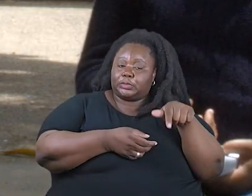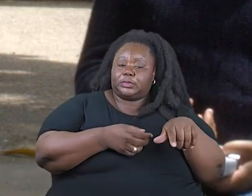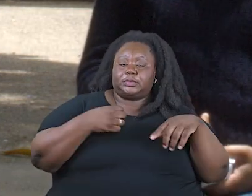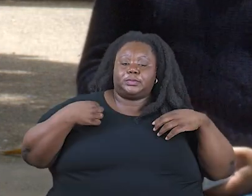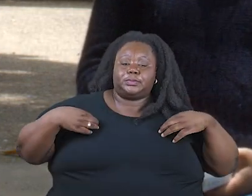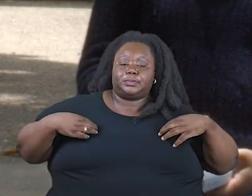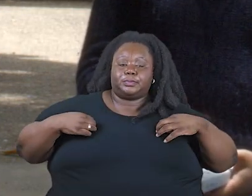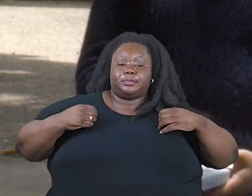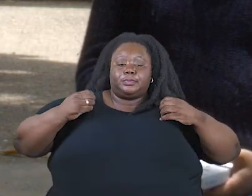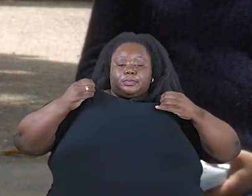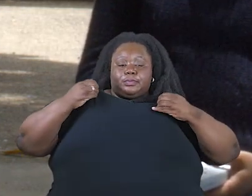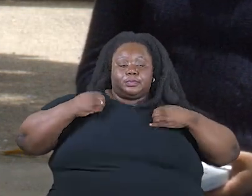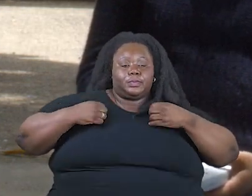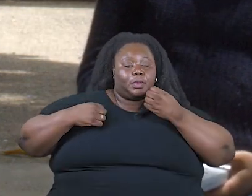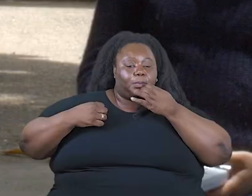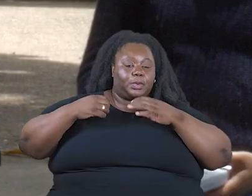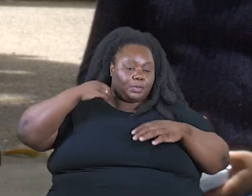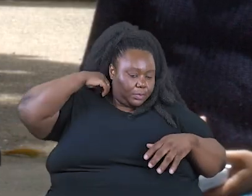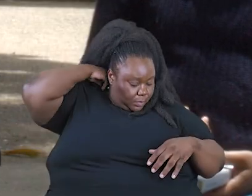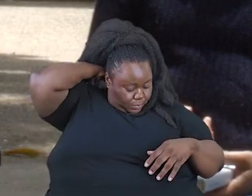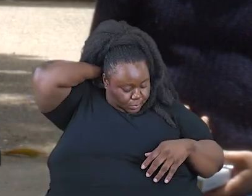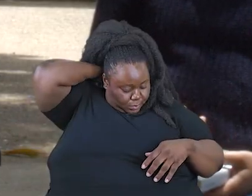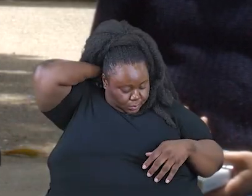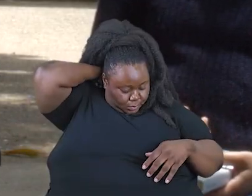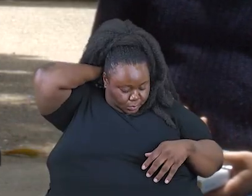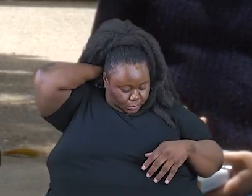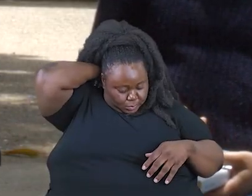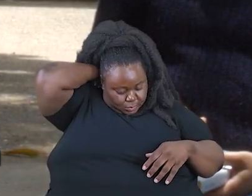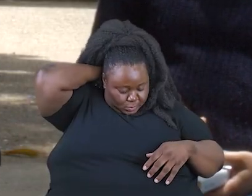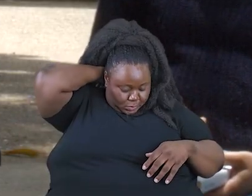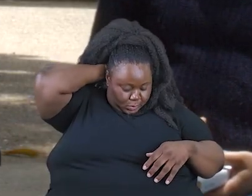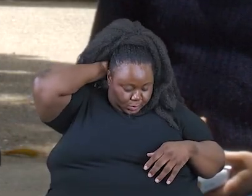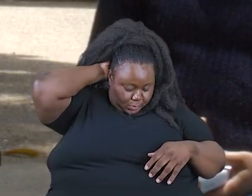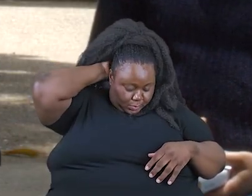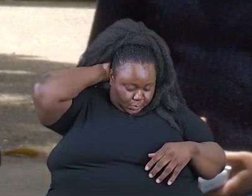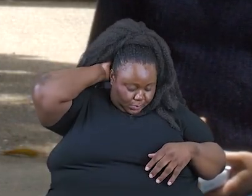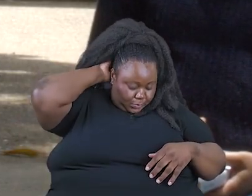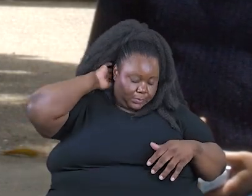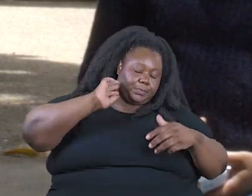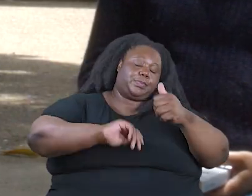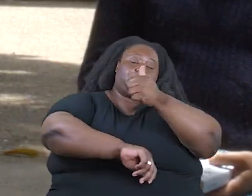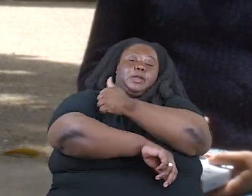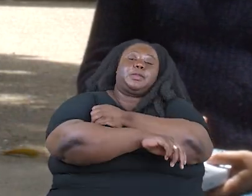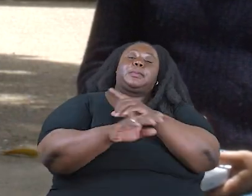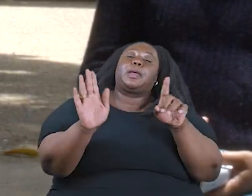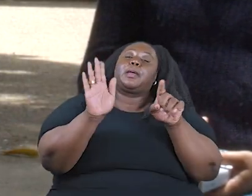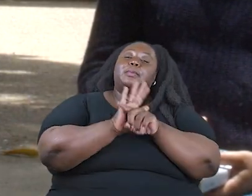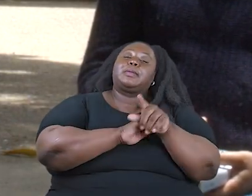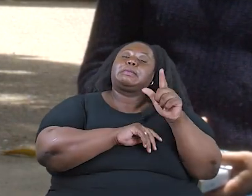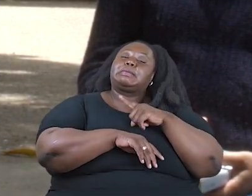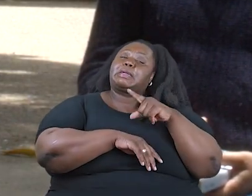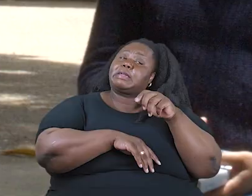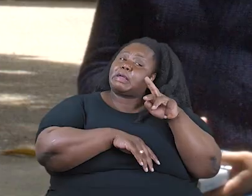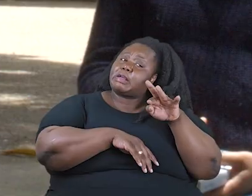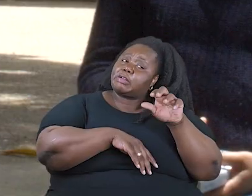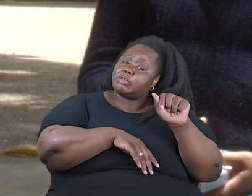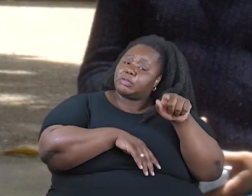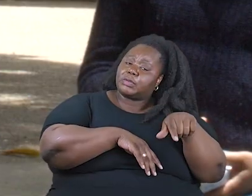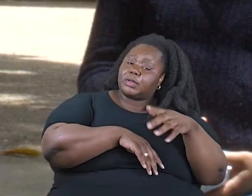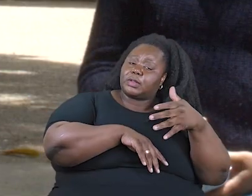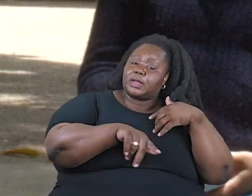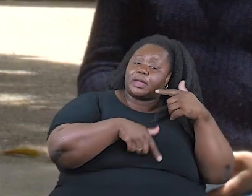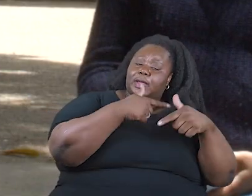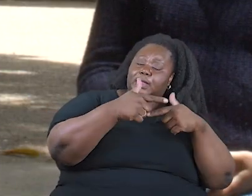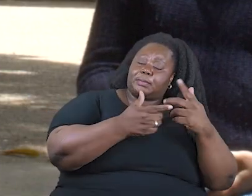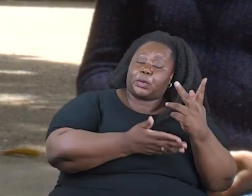né? Editoras boas. Uma aluna me perguntou há pouco tempo assim, né? se tinha editoras,